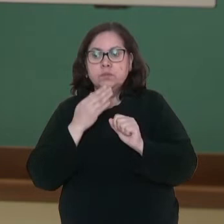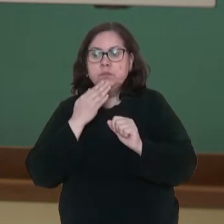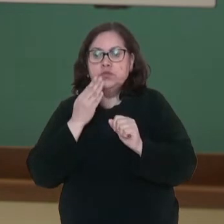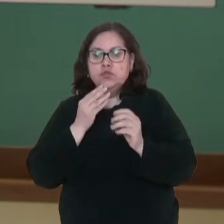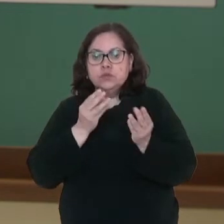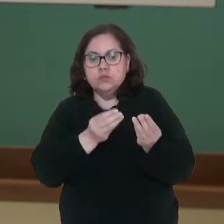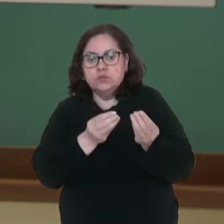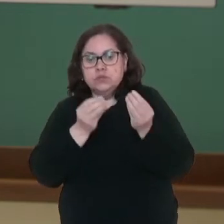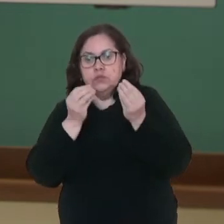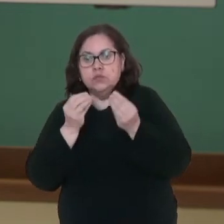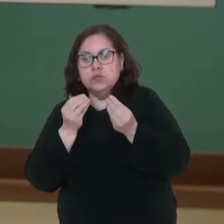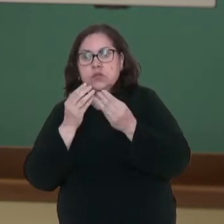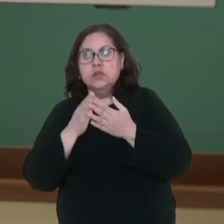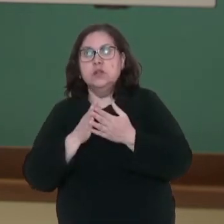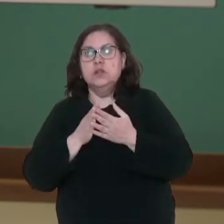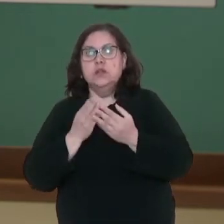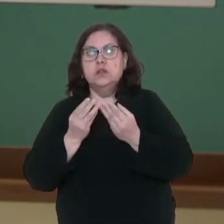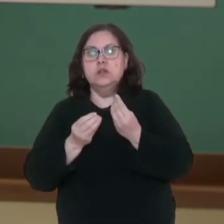encomendar